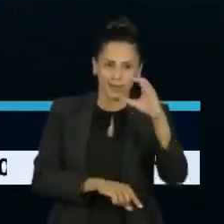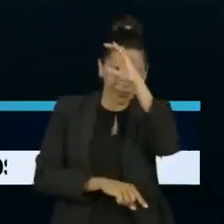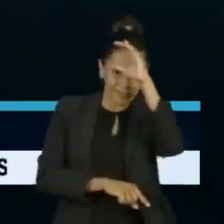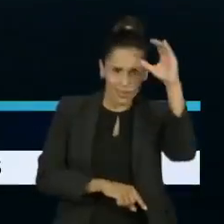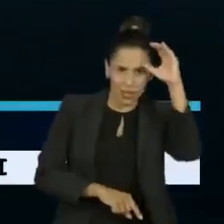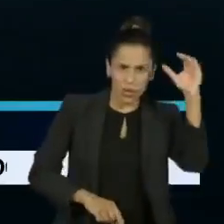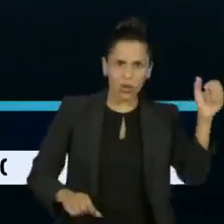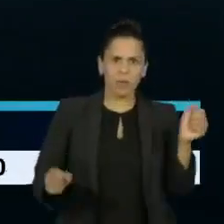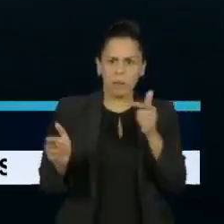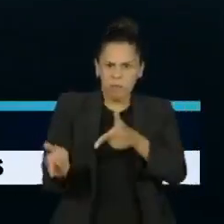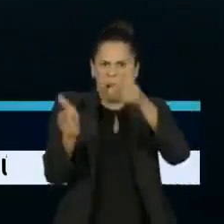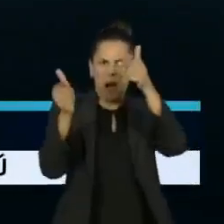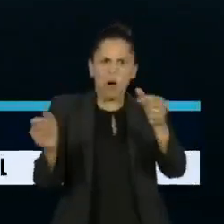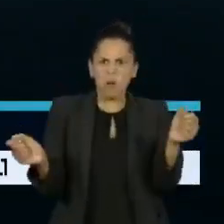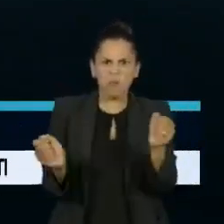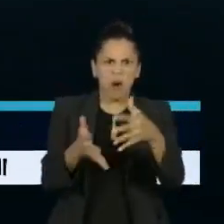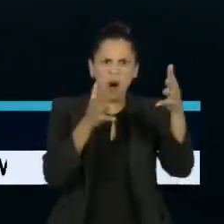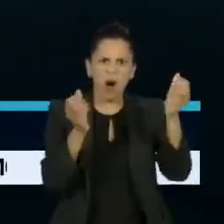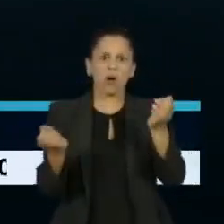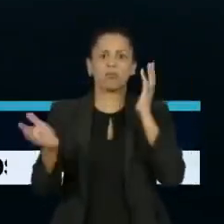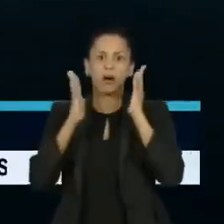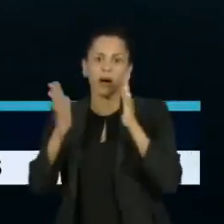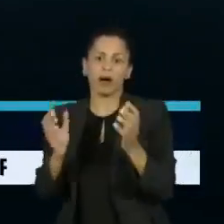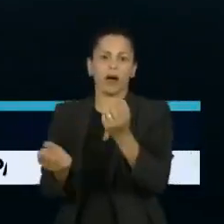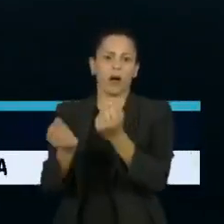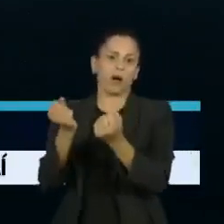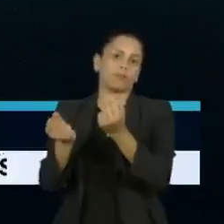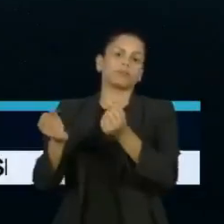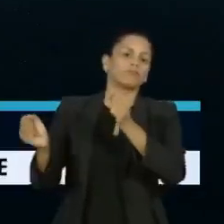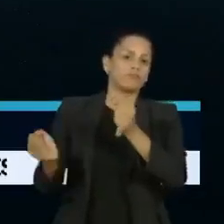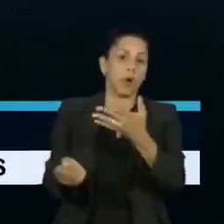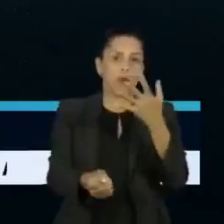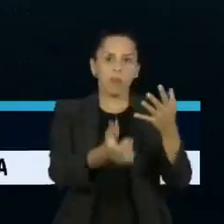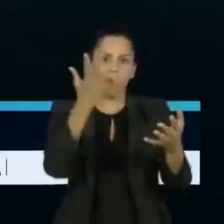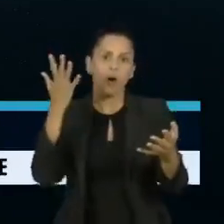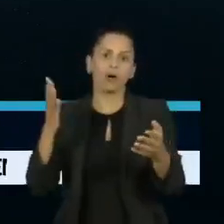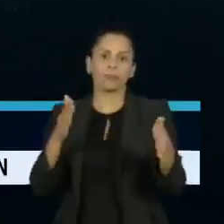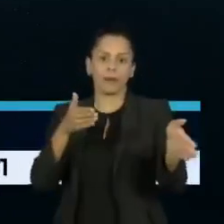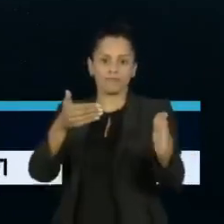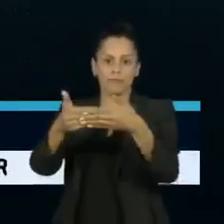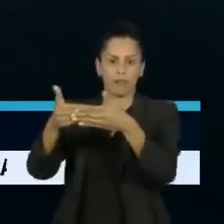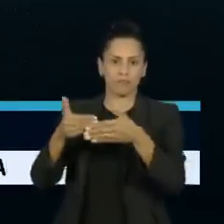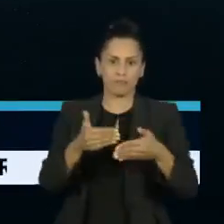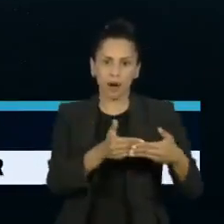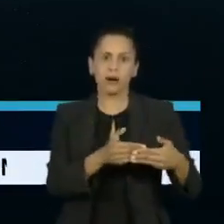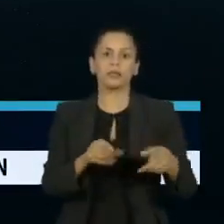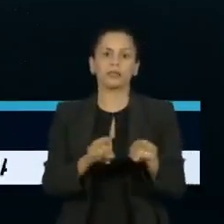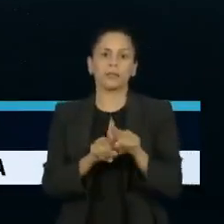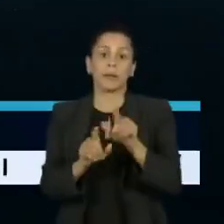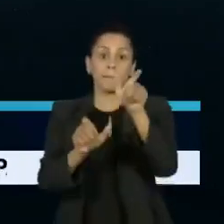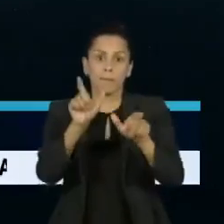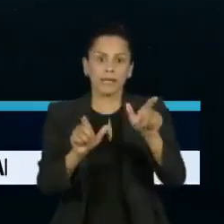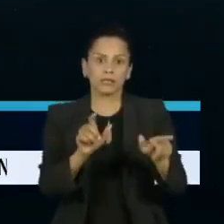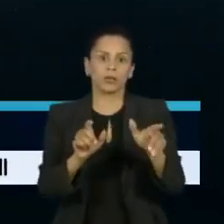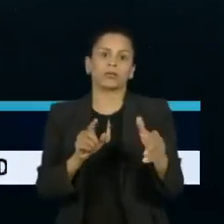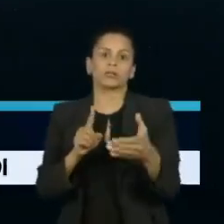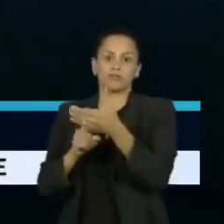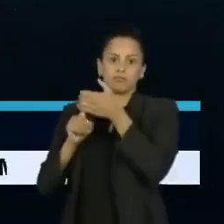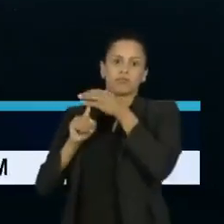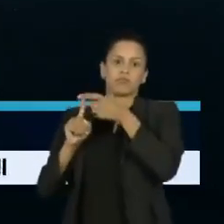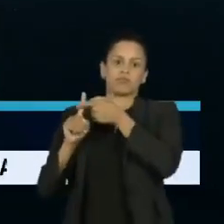roubo, eles incendiaram veículos, bloquearam acessos à cidade, fizeram reféns de escudo e dispararam